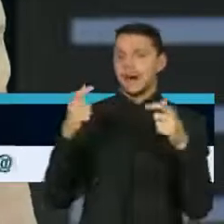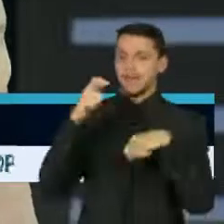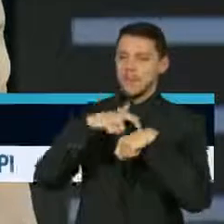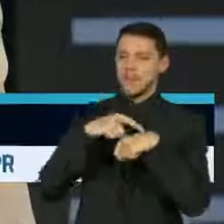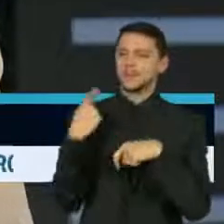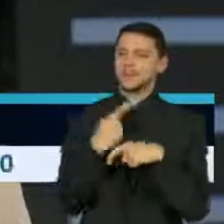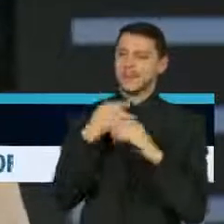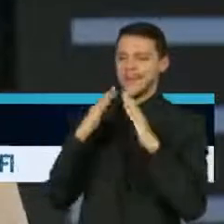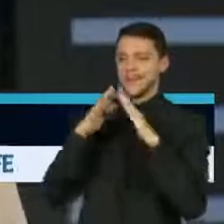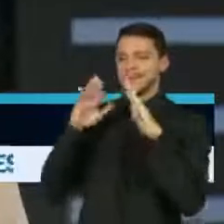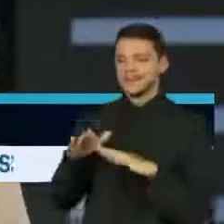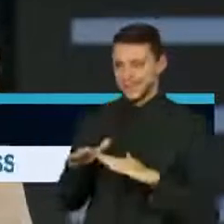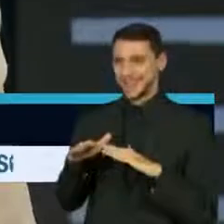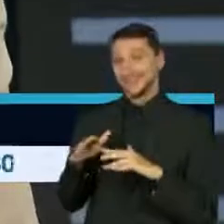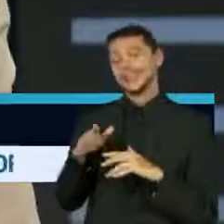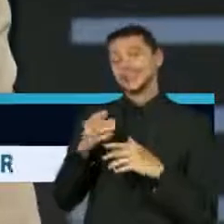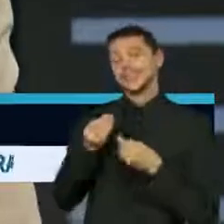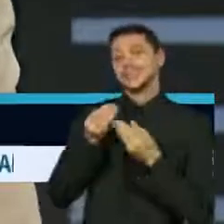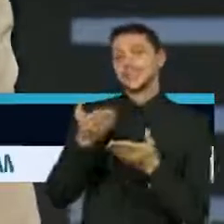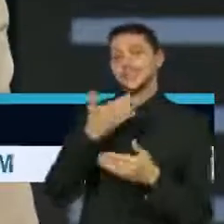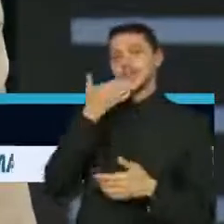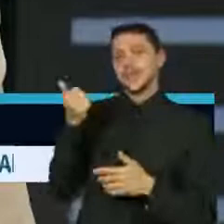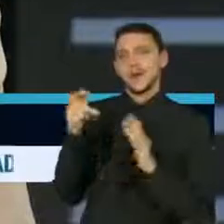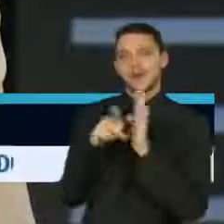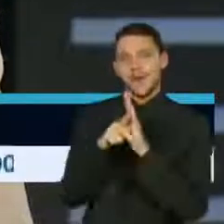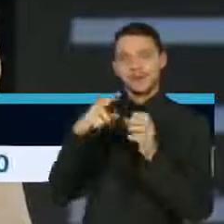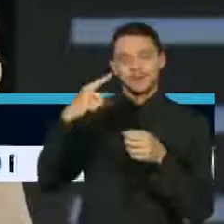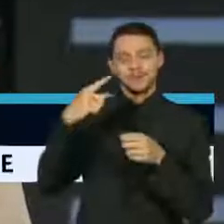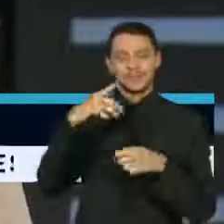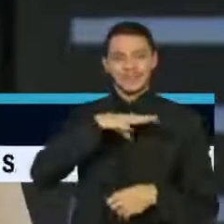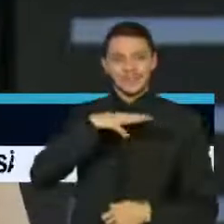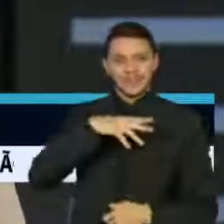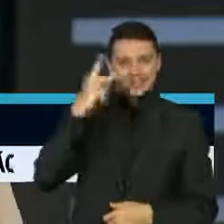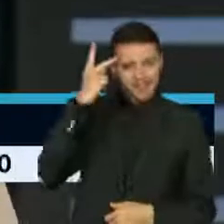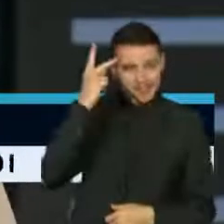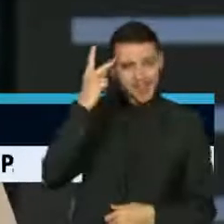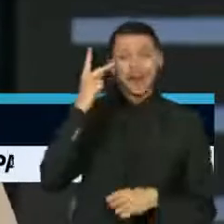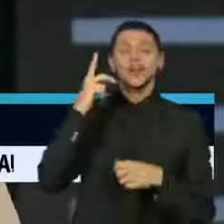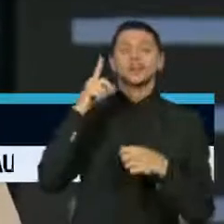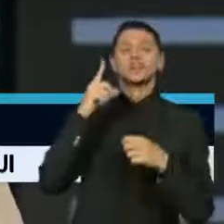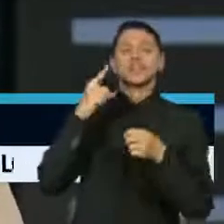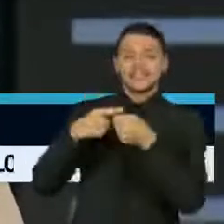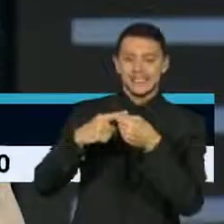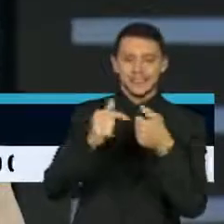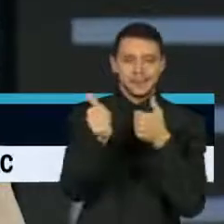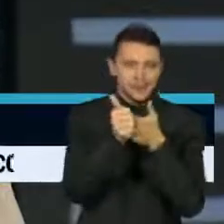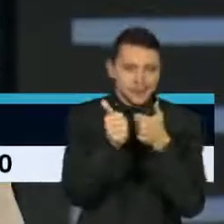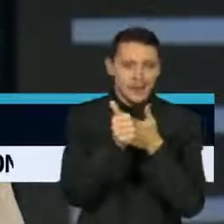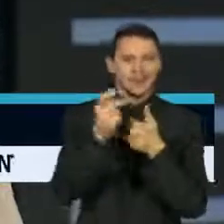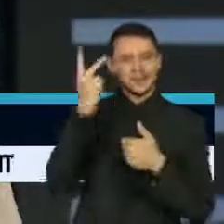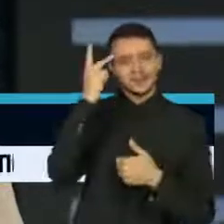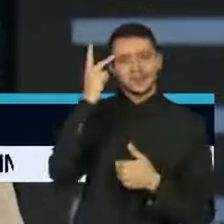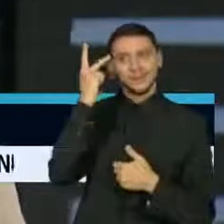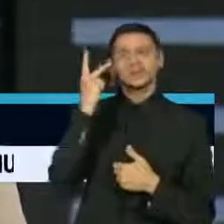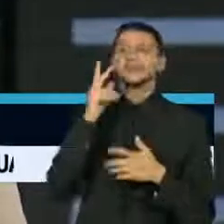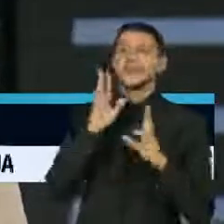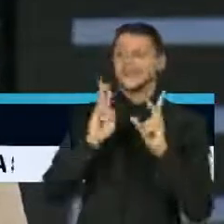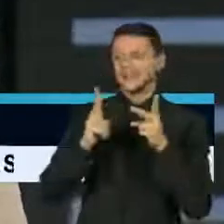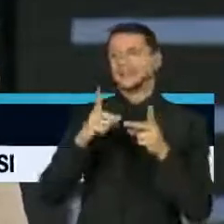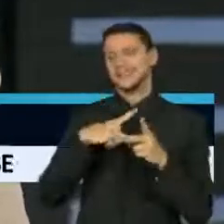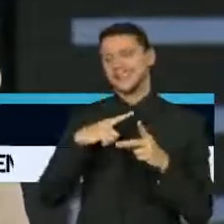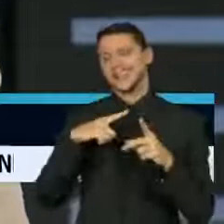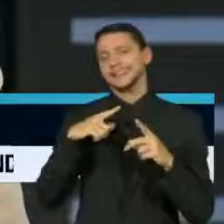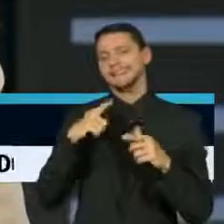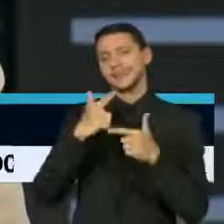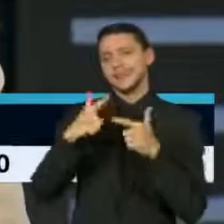privilegiou muito por exemplo a cidade de São Paulo algumas cidades vizinhas na grande São Paulo mas o emprego sou e sempre sofre um pouco você vê agora a pouco